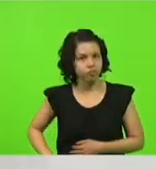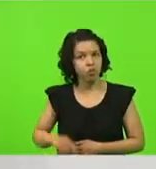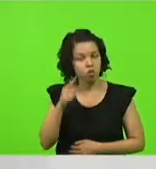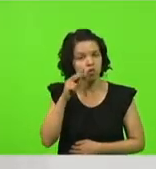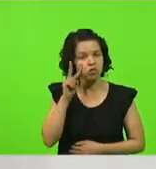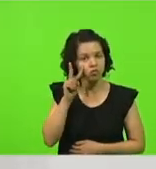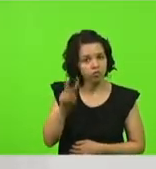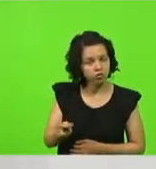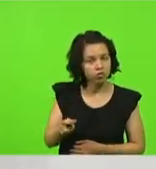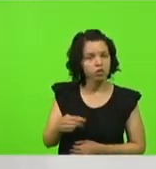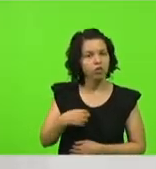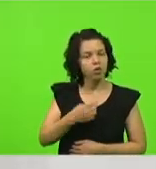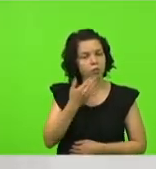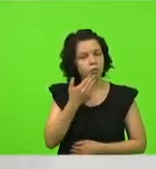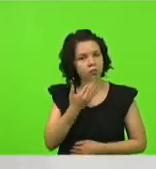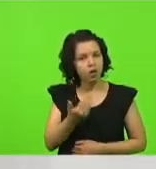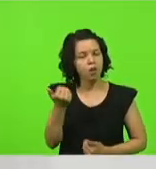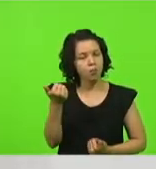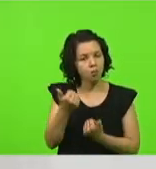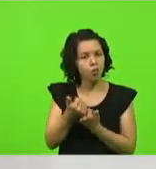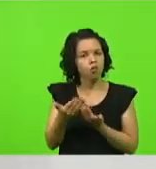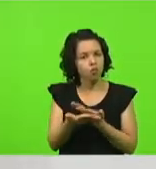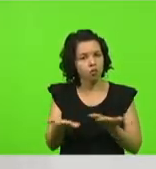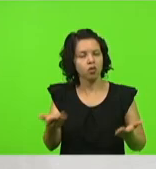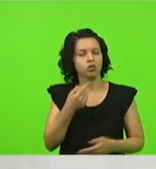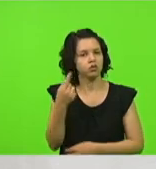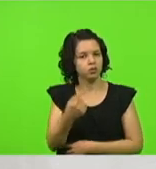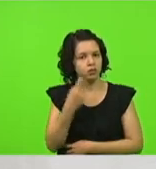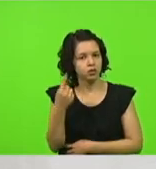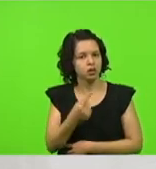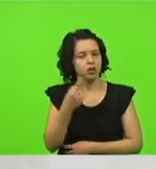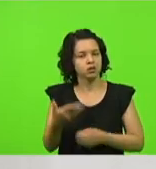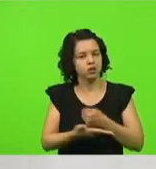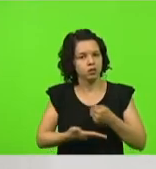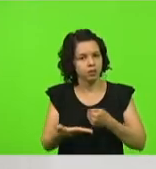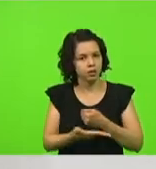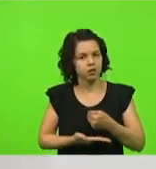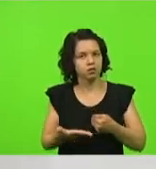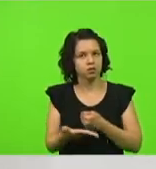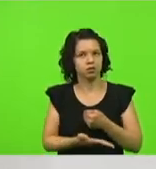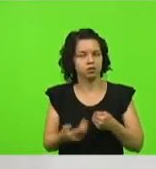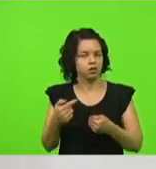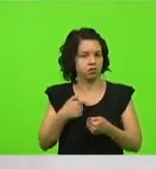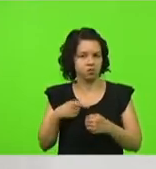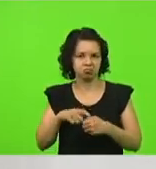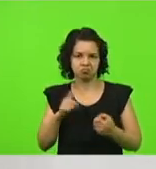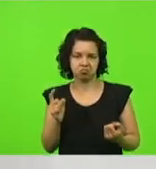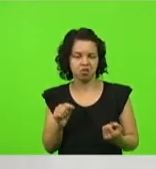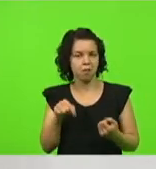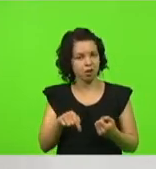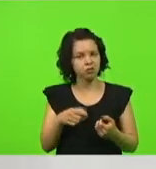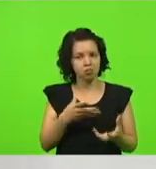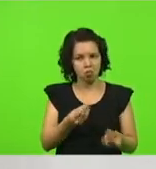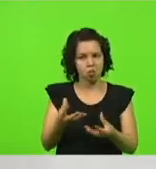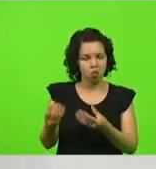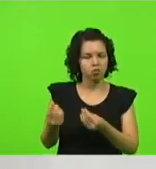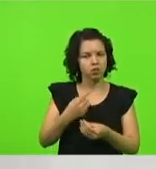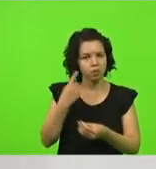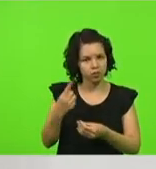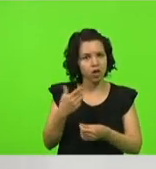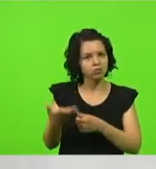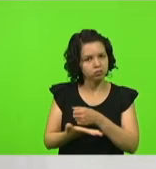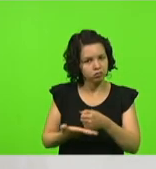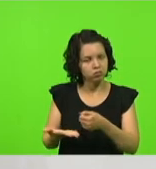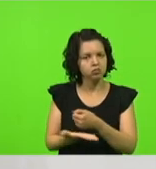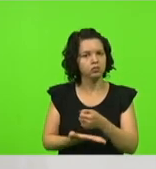aqui, e eu peço o apoio dos deputados que são da base, eu sou independente aqui dentro, mas temos muitos deputados da base aqui, que nos ajudem